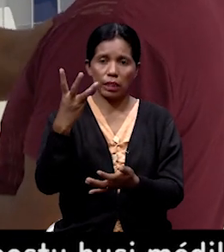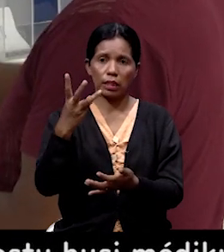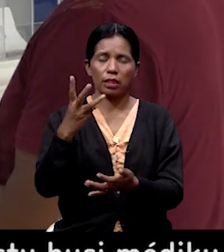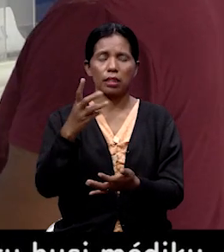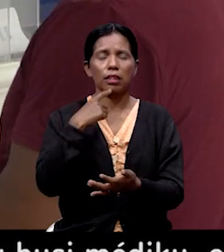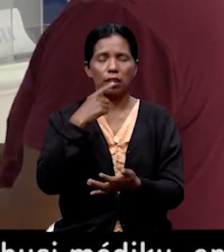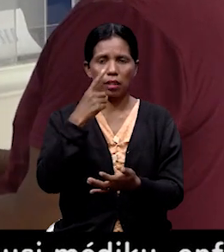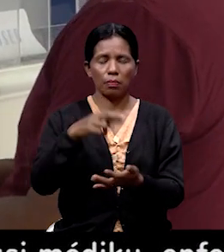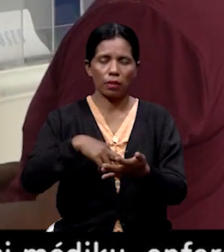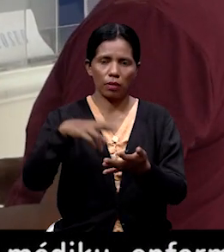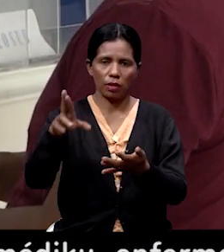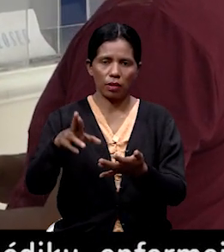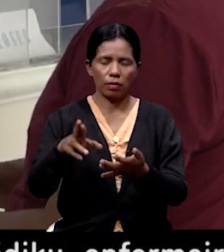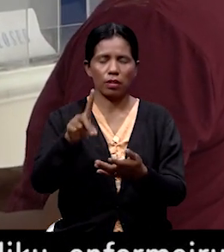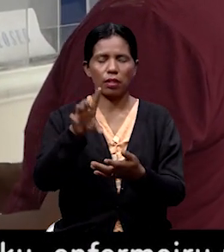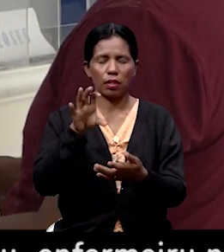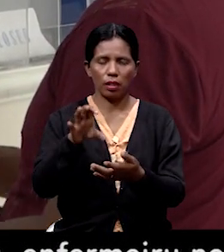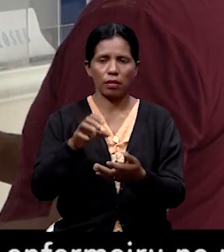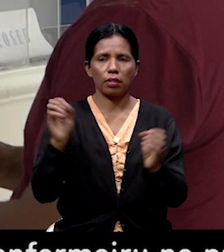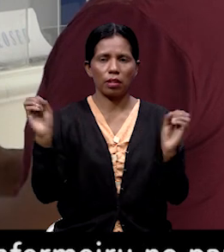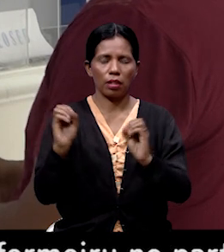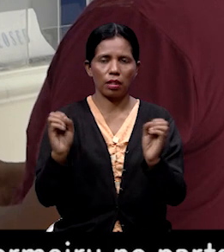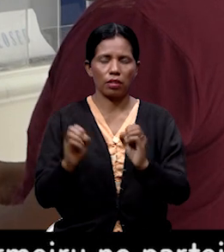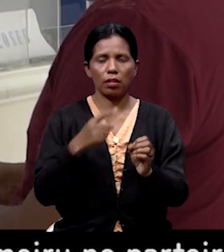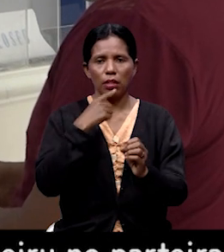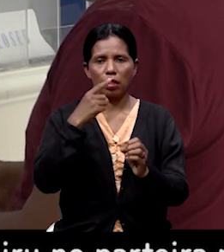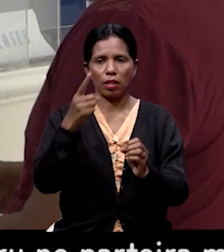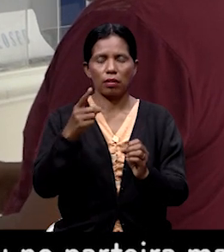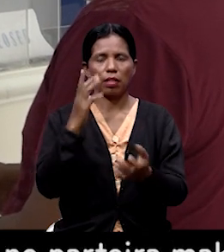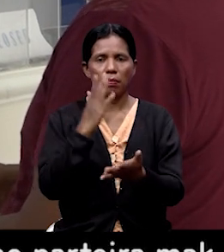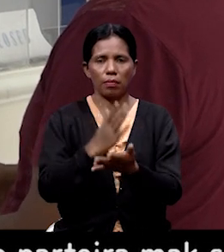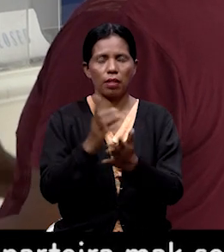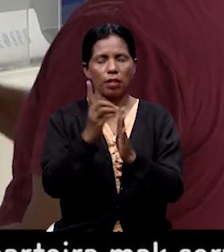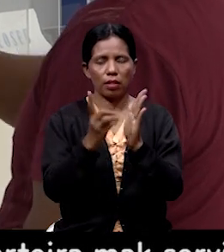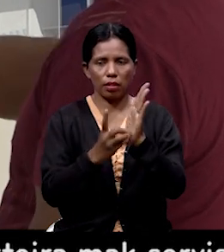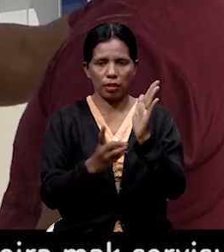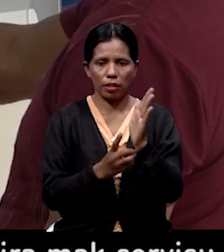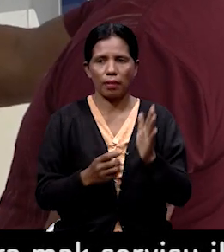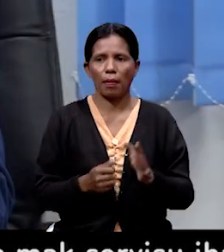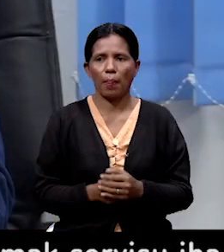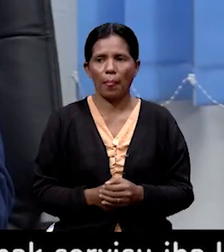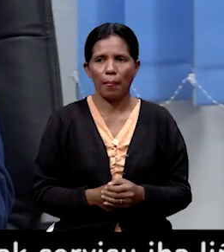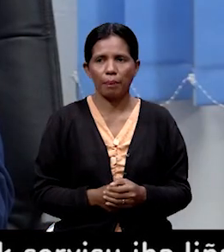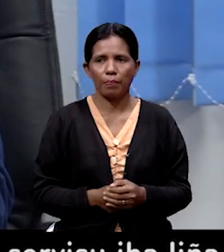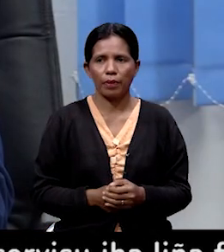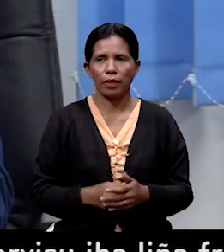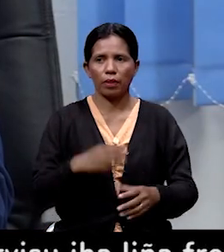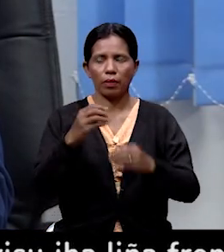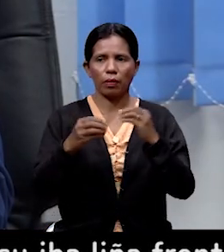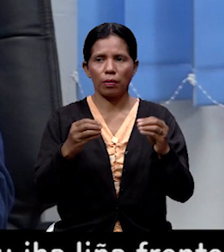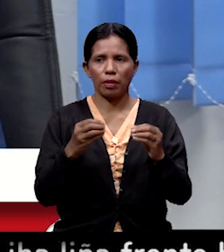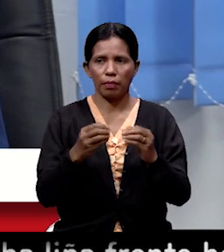no atus neng hat nulu resin rua resetado horazão limitação data. Quando a cliente se acabar com a beca, onde